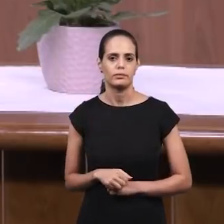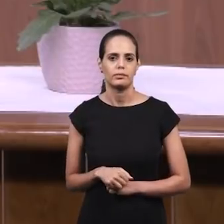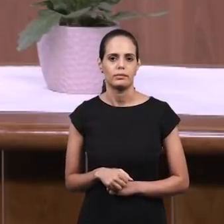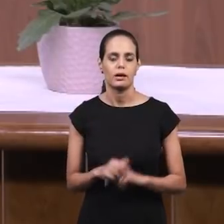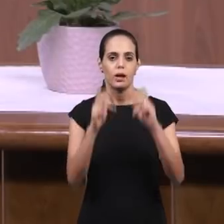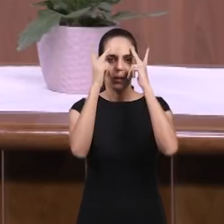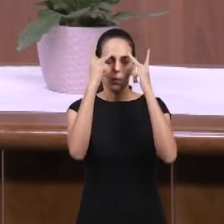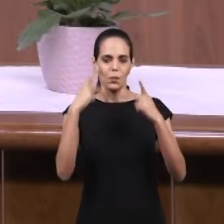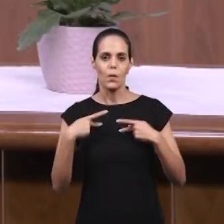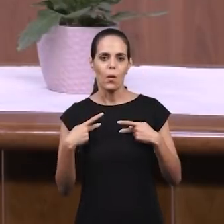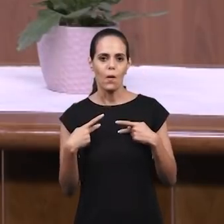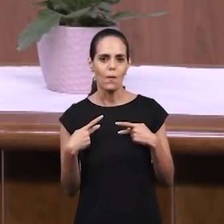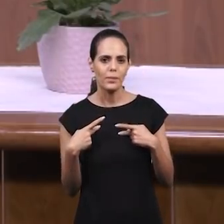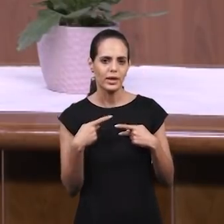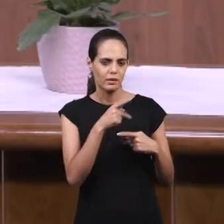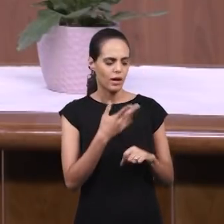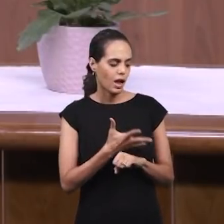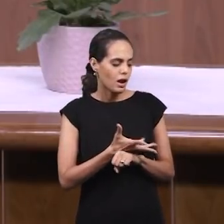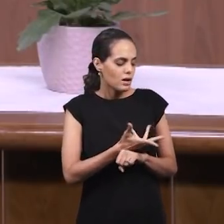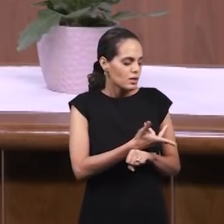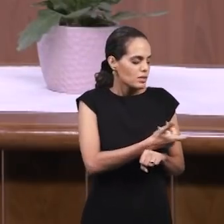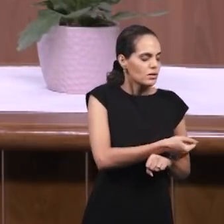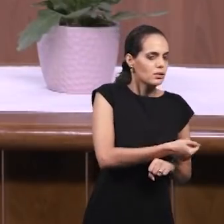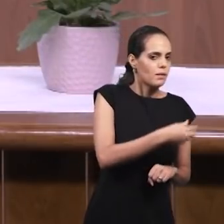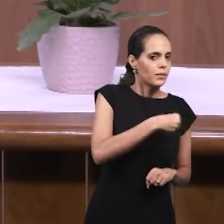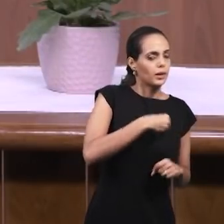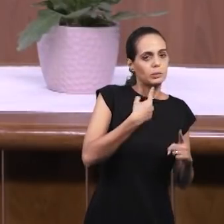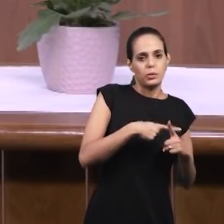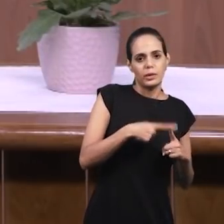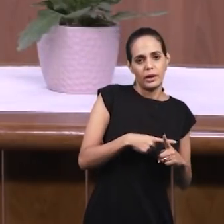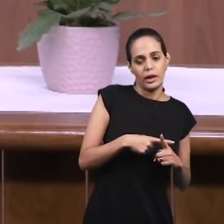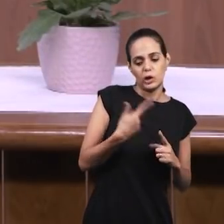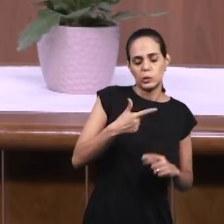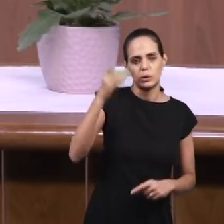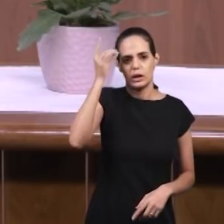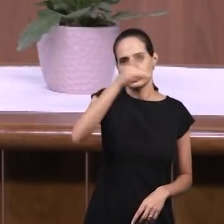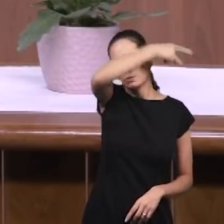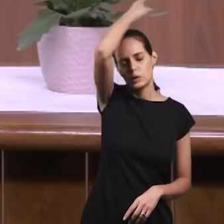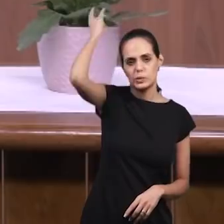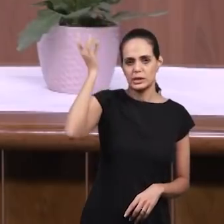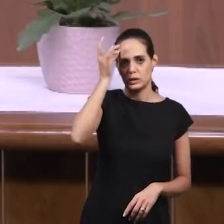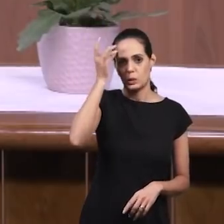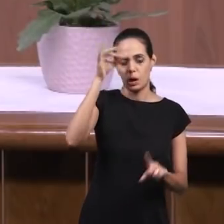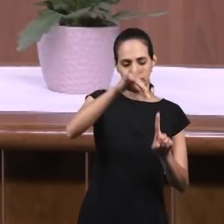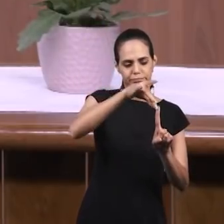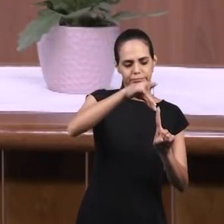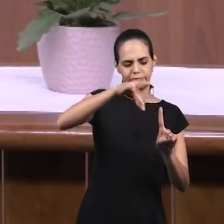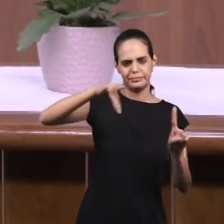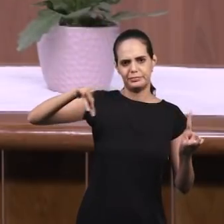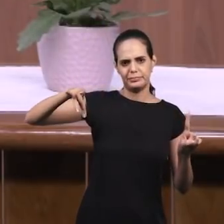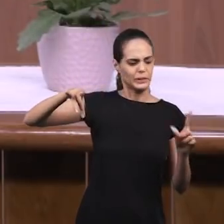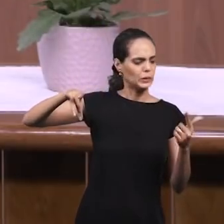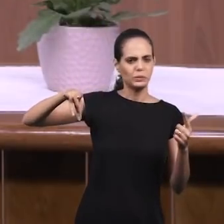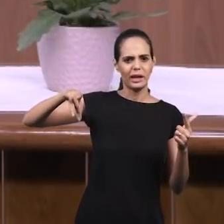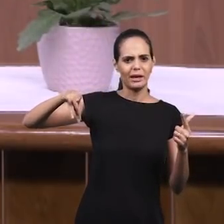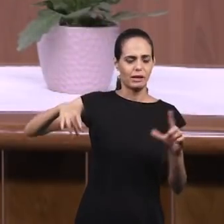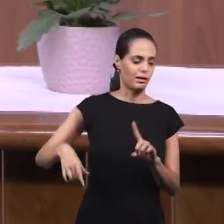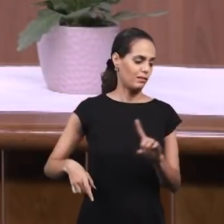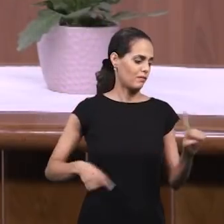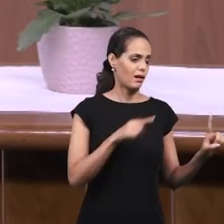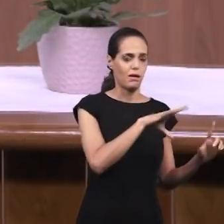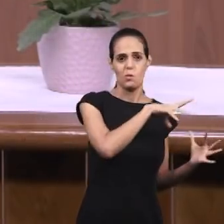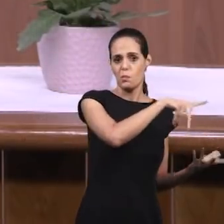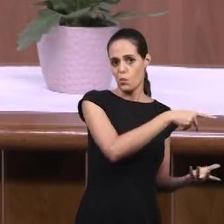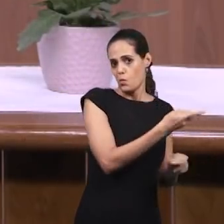do pecado quando ele não está cheio do Espírito Santo. E o conselho da palavra de Deus para o homem é